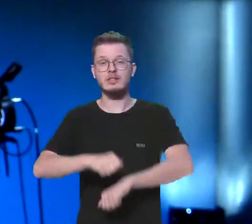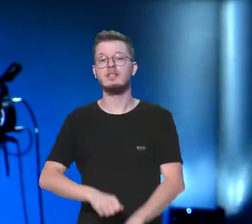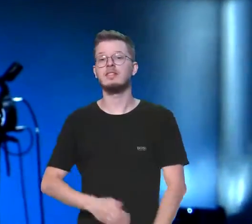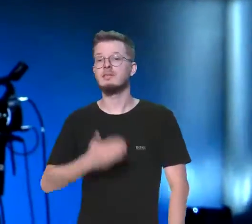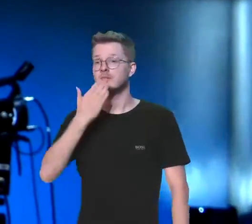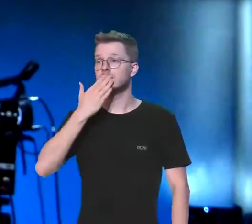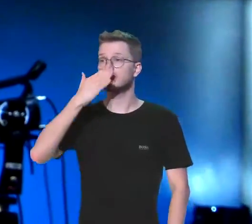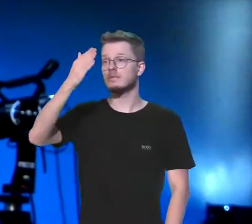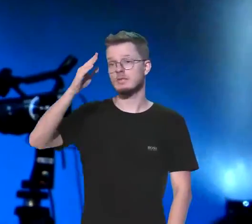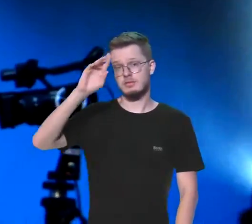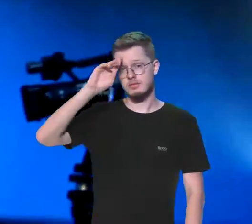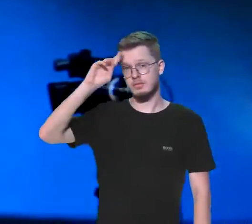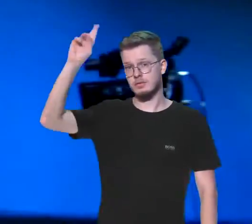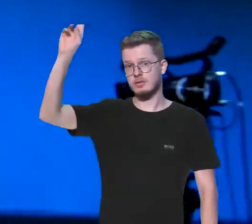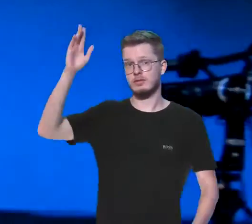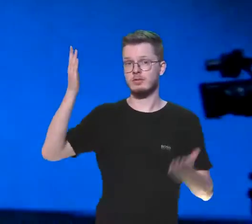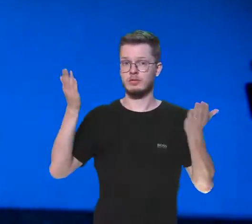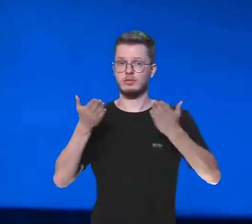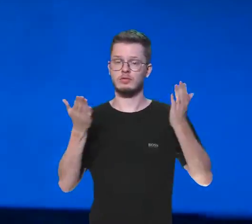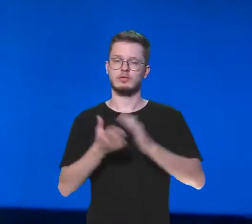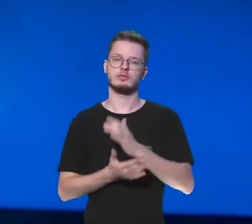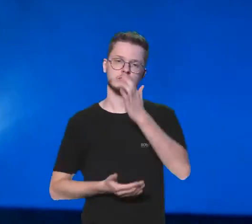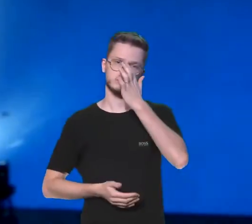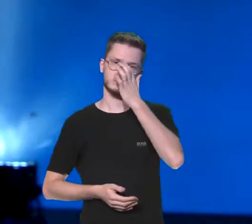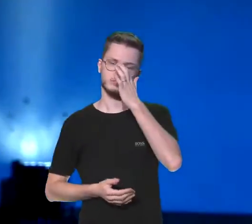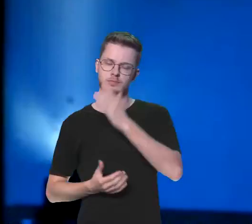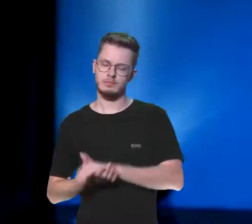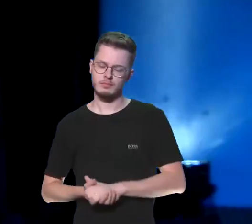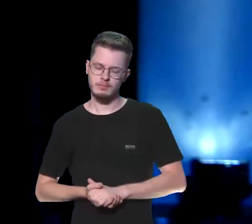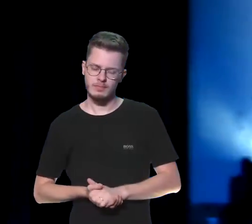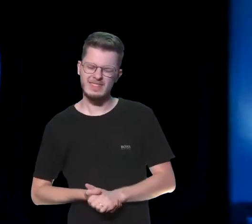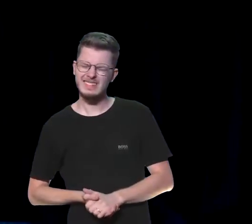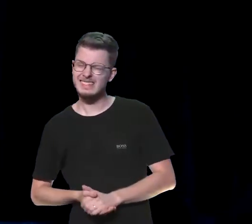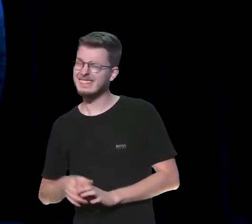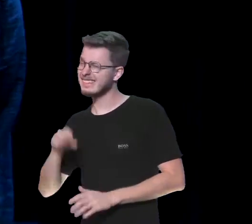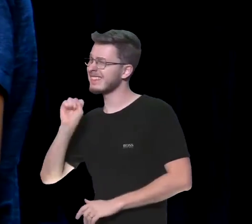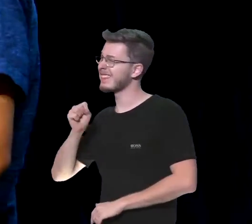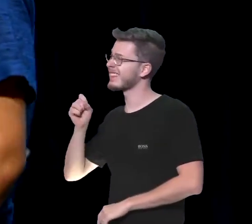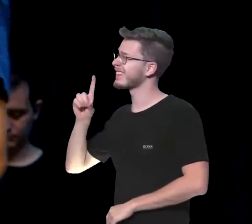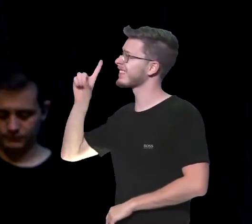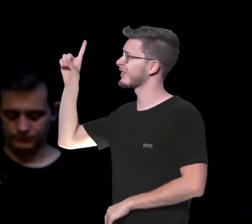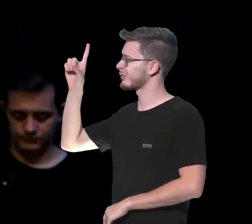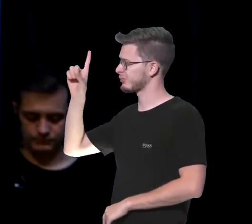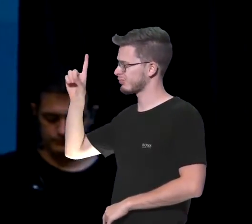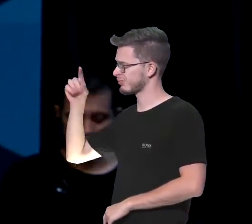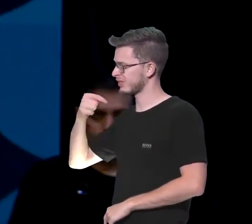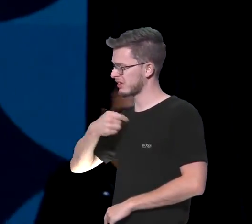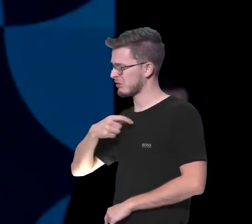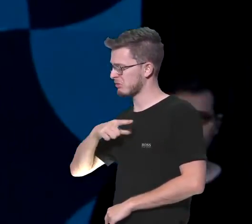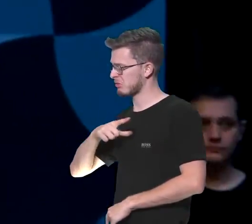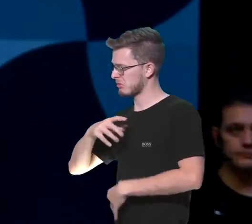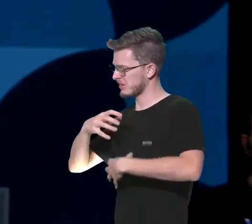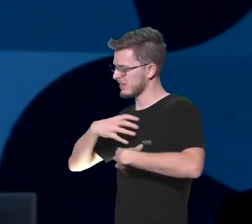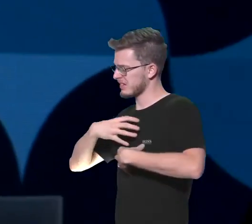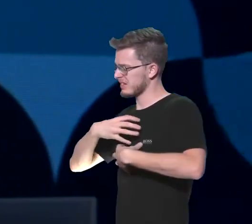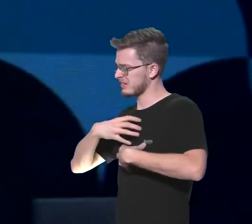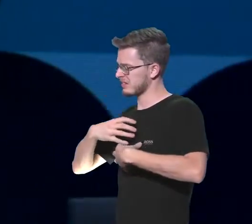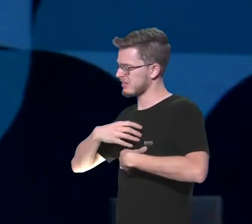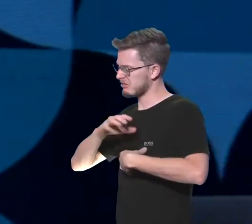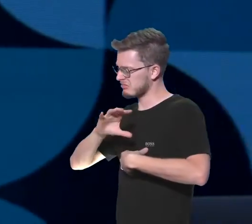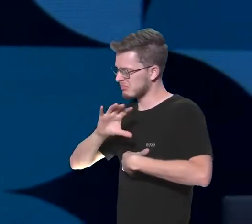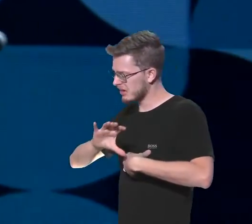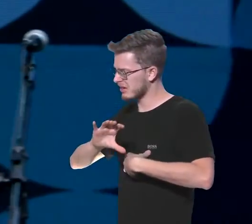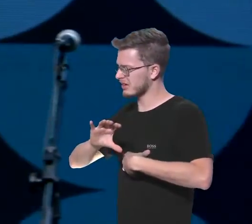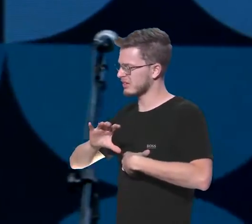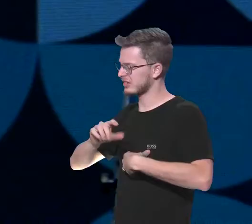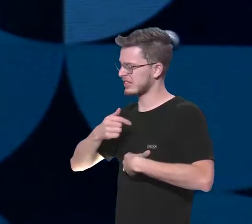Alguns sentimentos que talvez você vai dizer: sim, Deus, esse aqui é o meu sentimento. Esse é o meu sentimento em